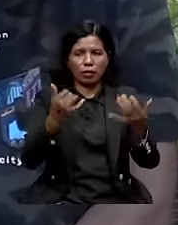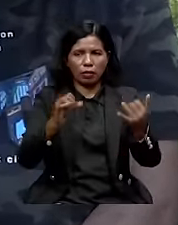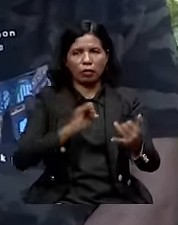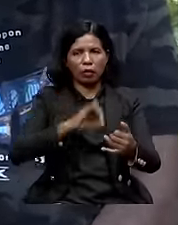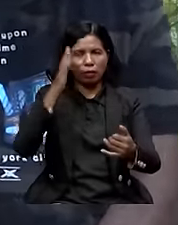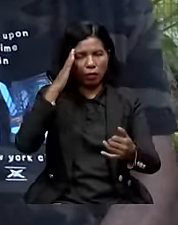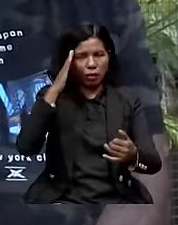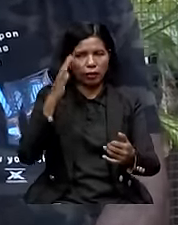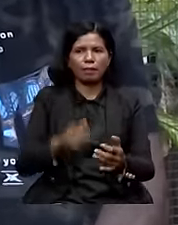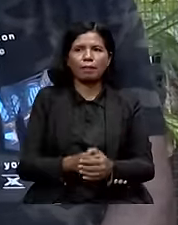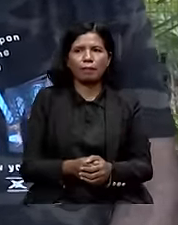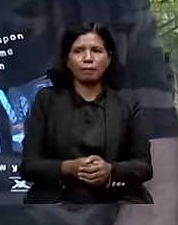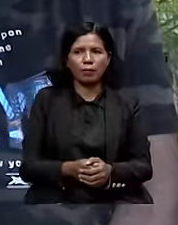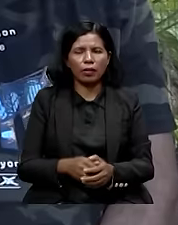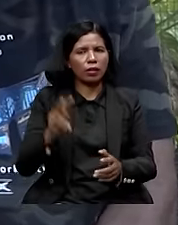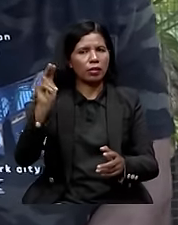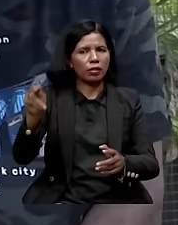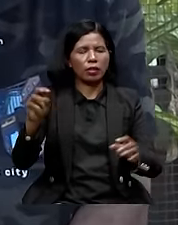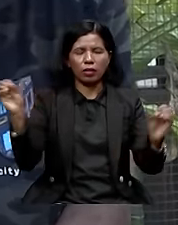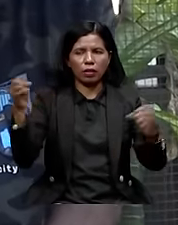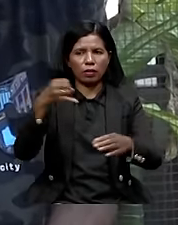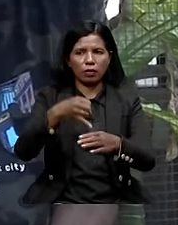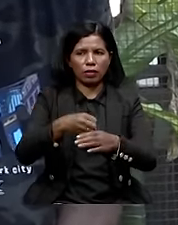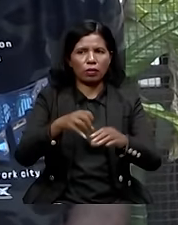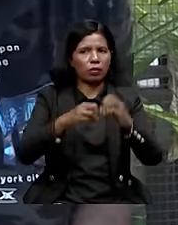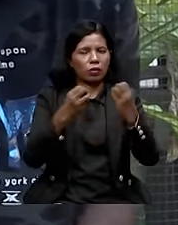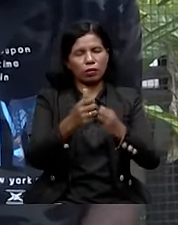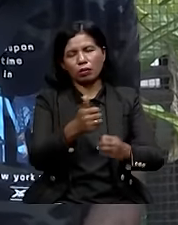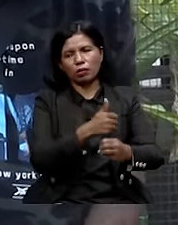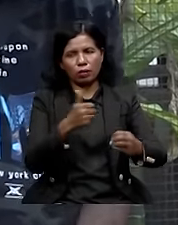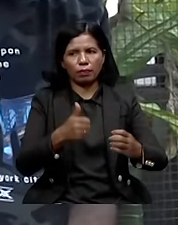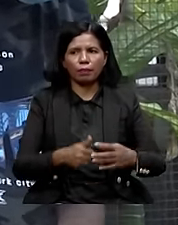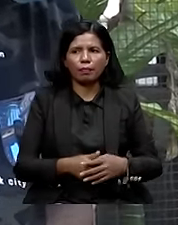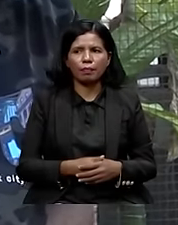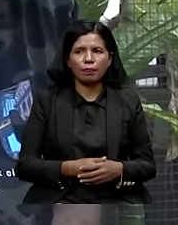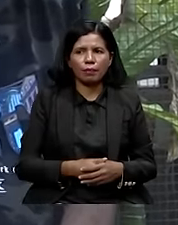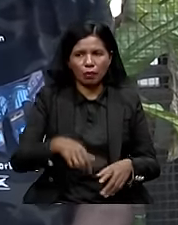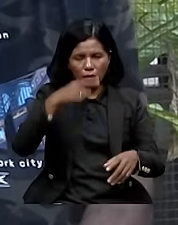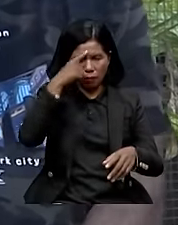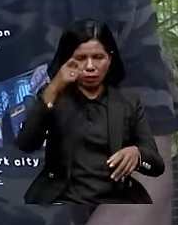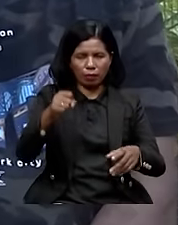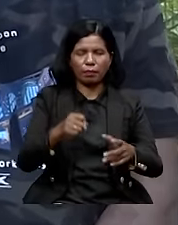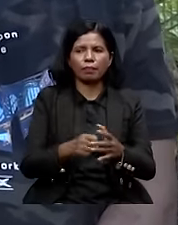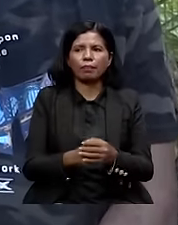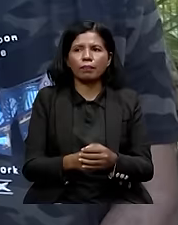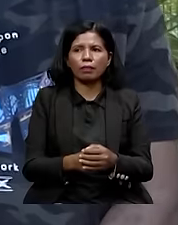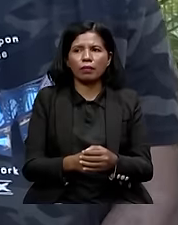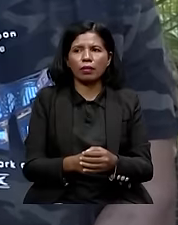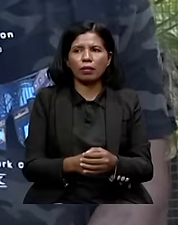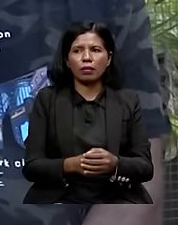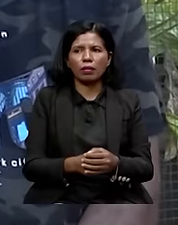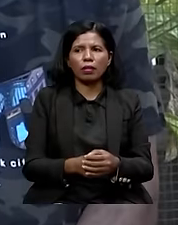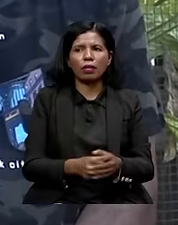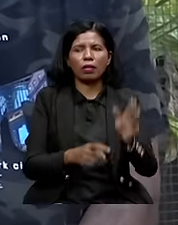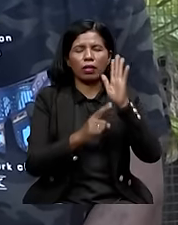hatene no nia nunca involve iha organisasaun sira seluk. Tambane quando sai